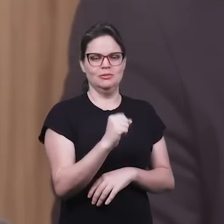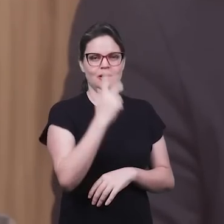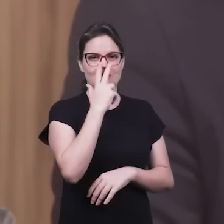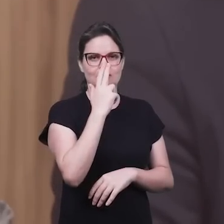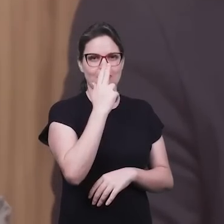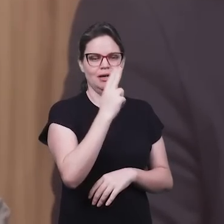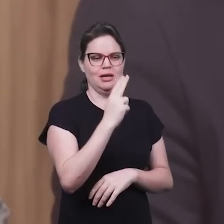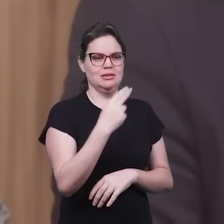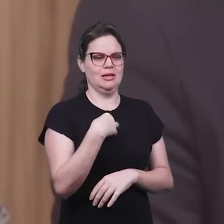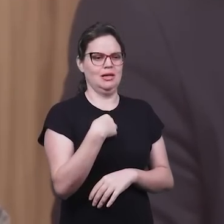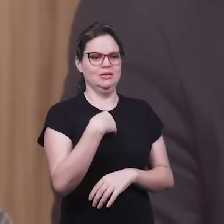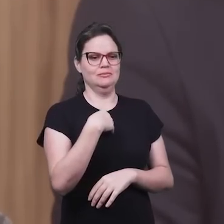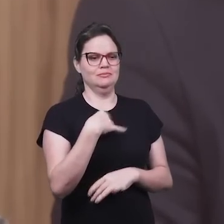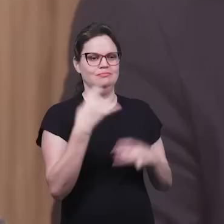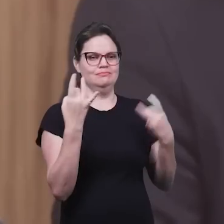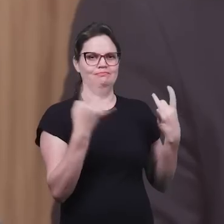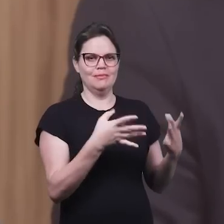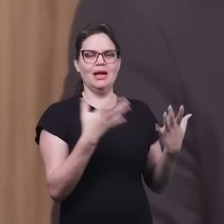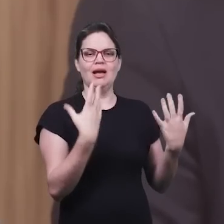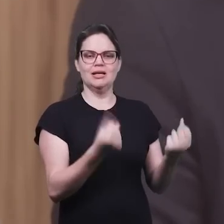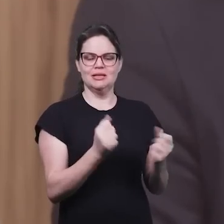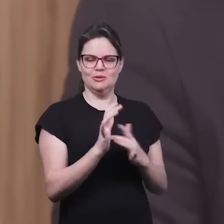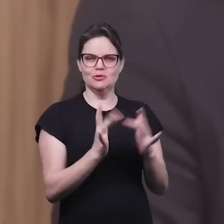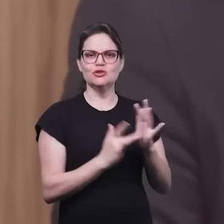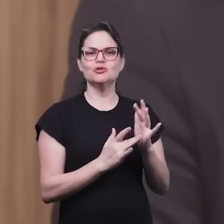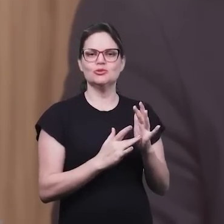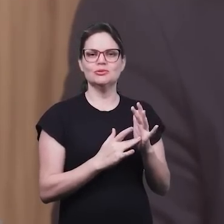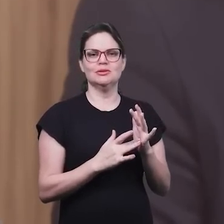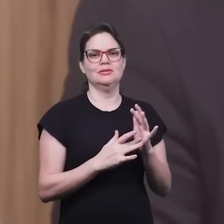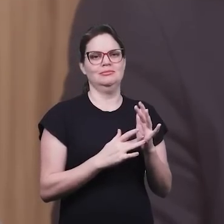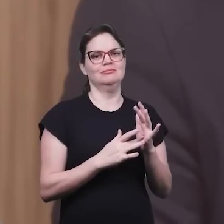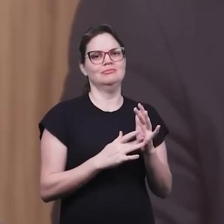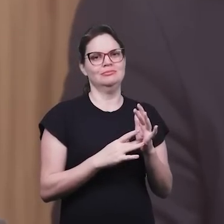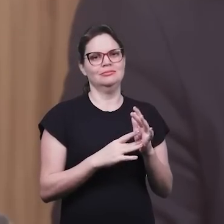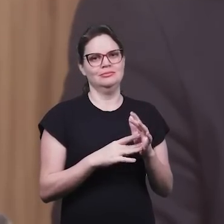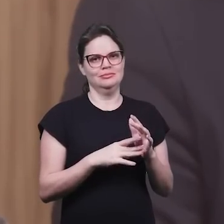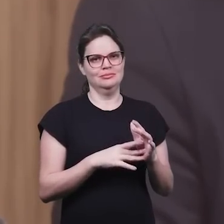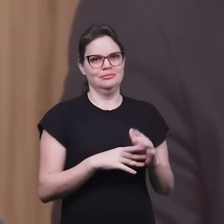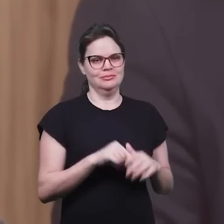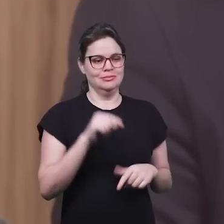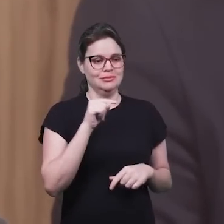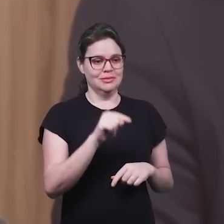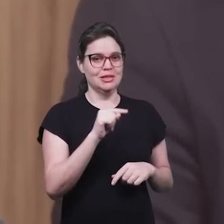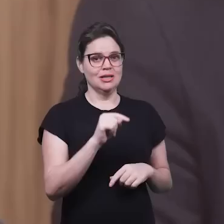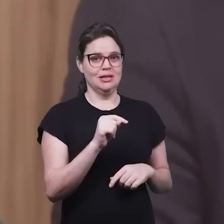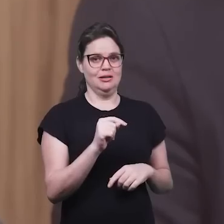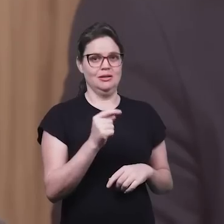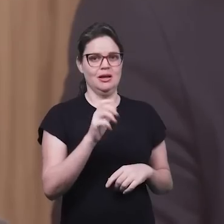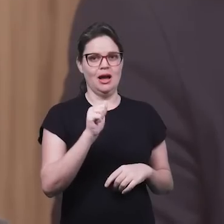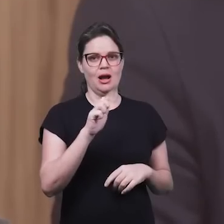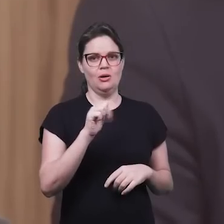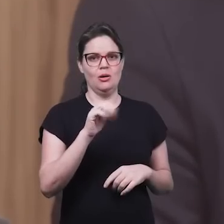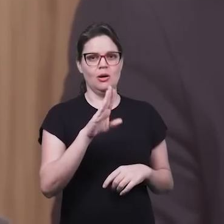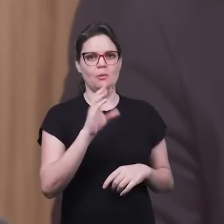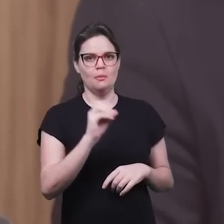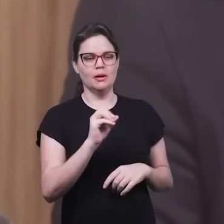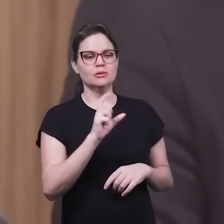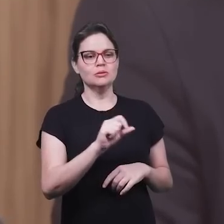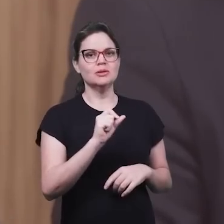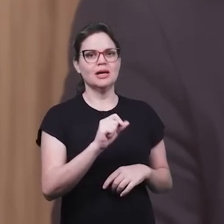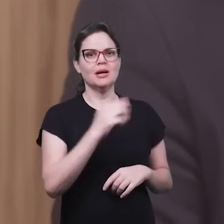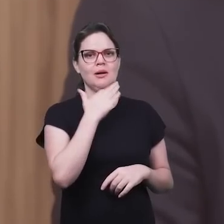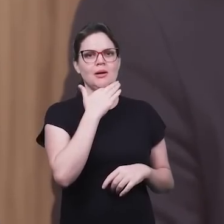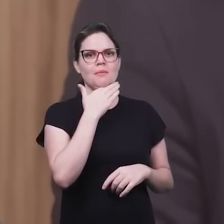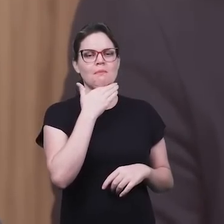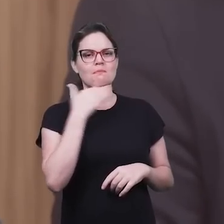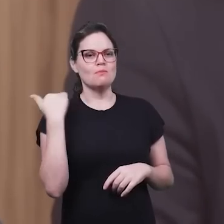ele se absteve, aceitou a Jesus, e ali aquele homem, ele morreu por um servo